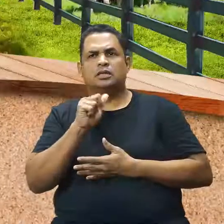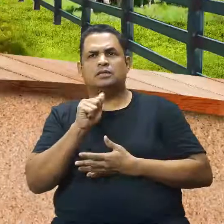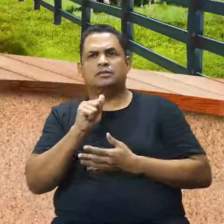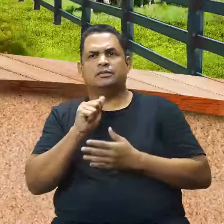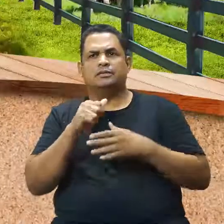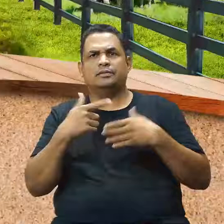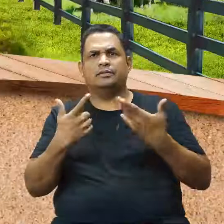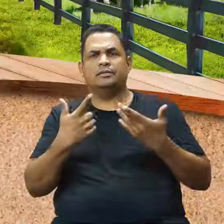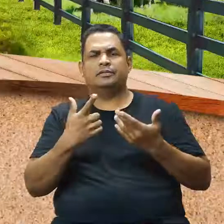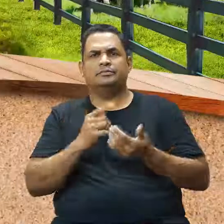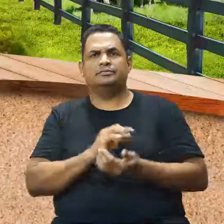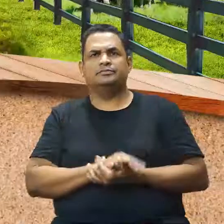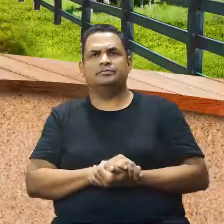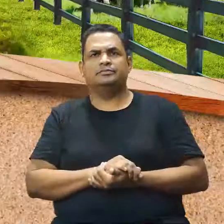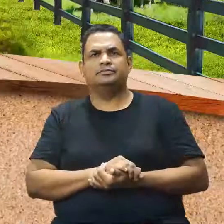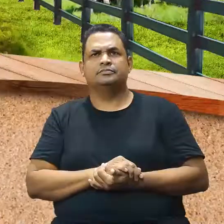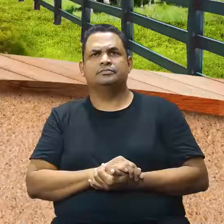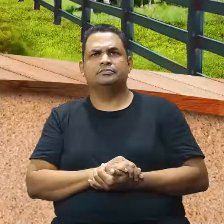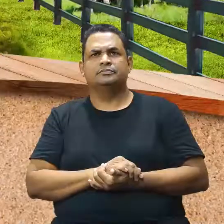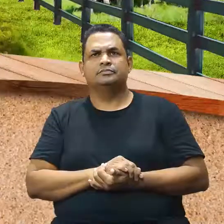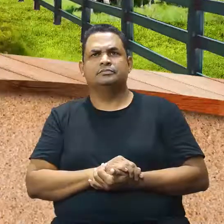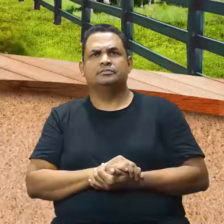vai